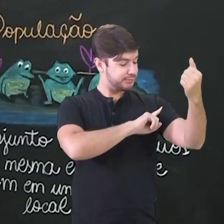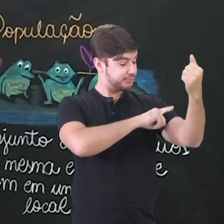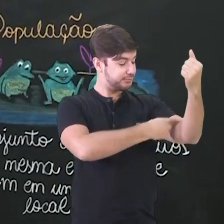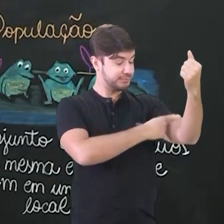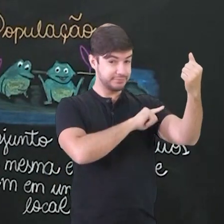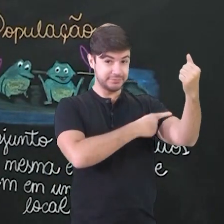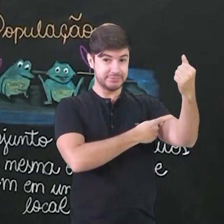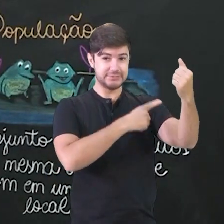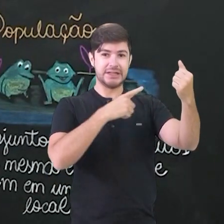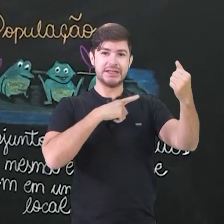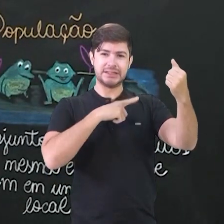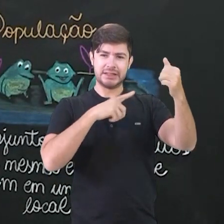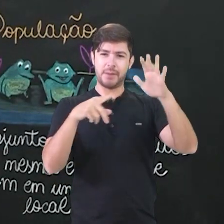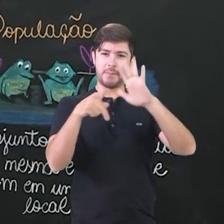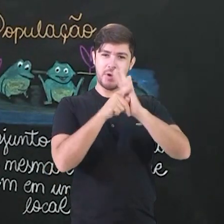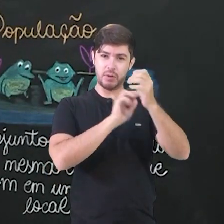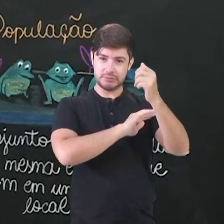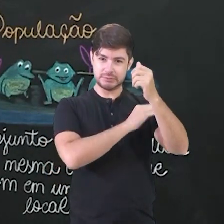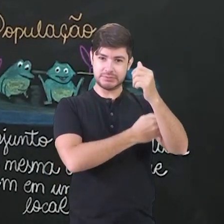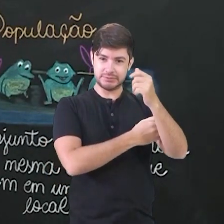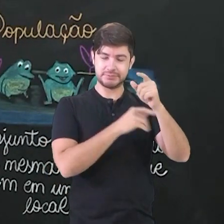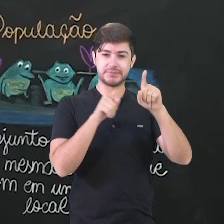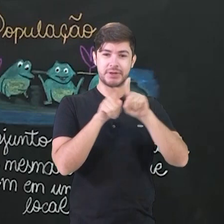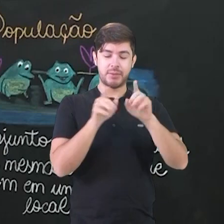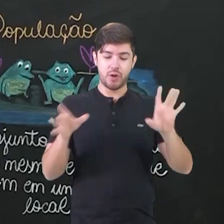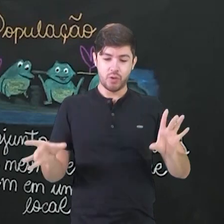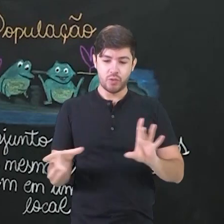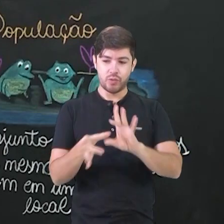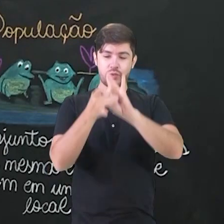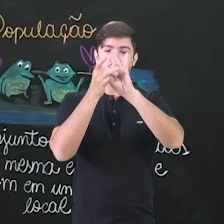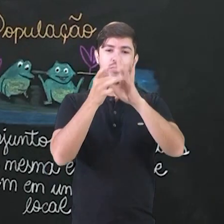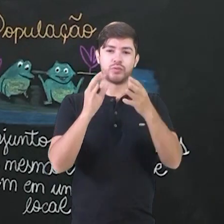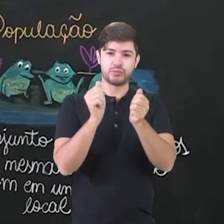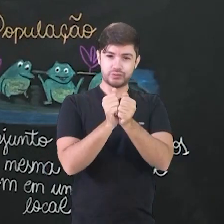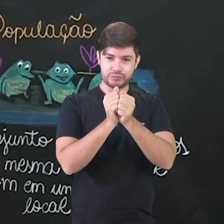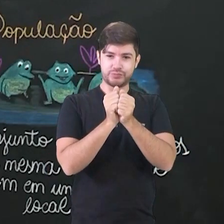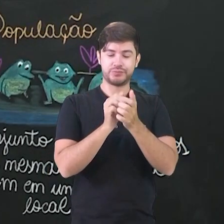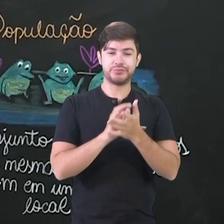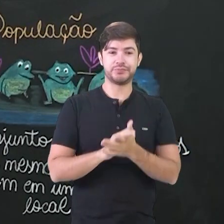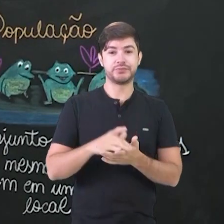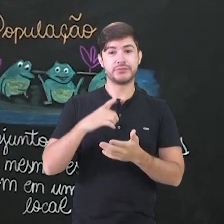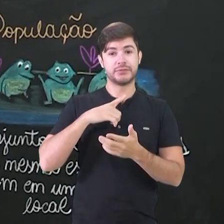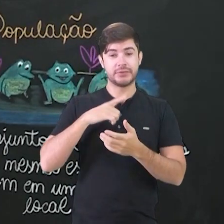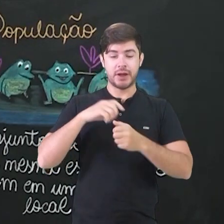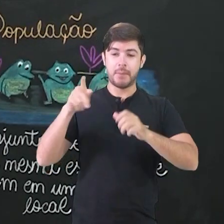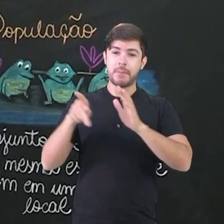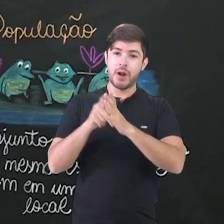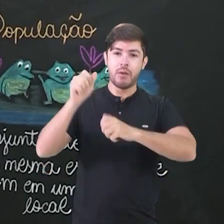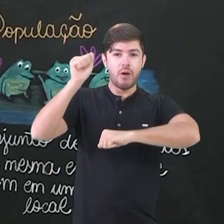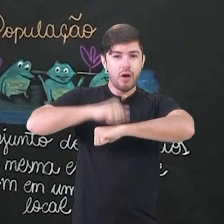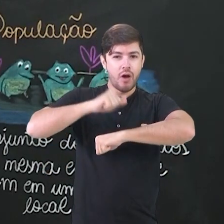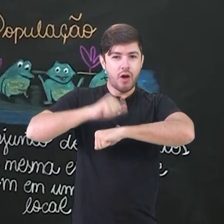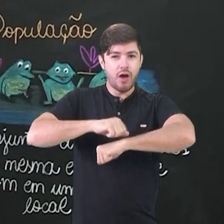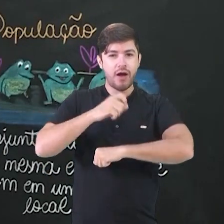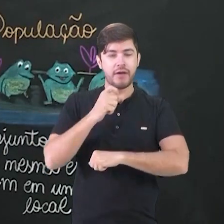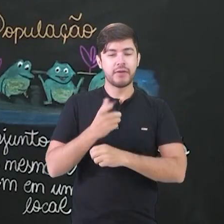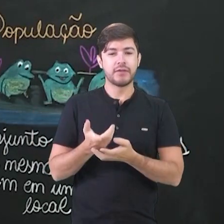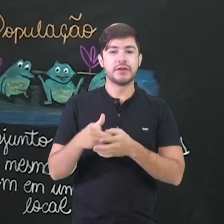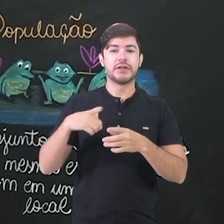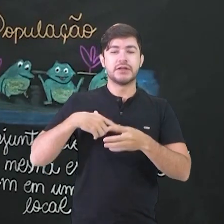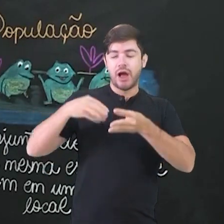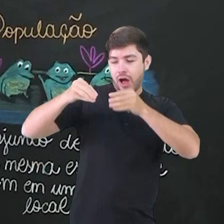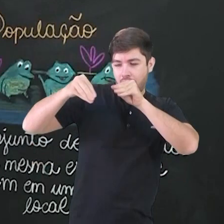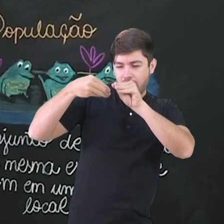meu braço, eu tenho o tecido muscular. Eu tenho então um conjunto de células musculares. Tenho tecido ósseo, tenho